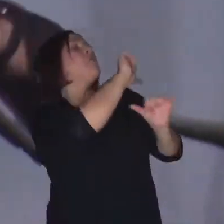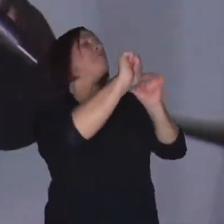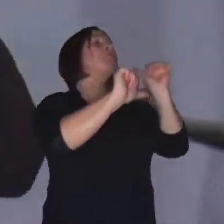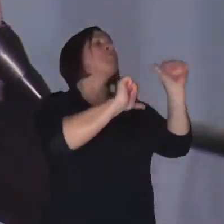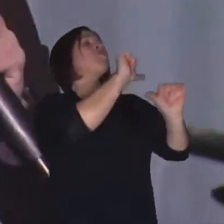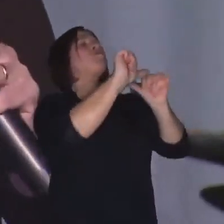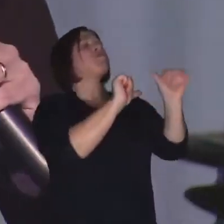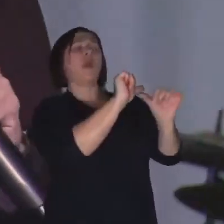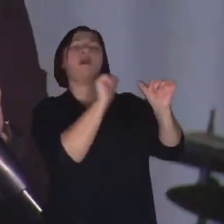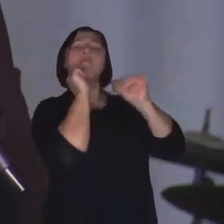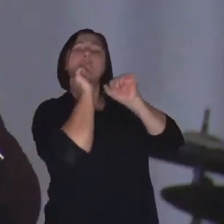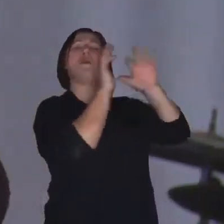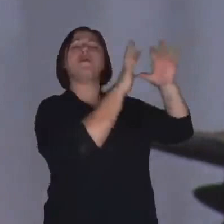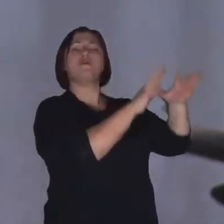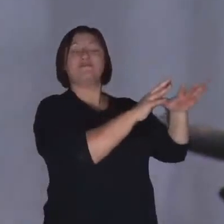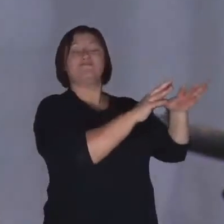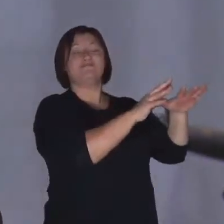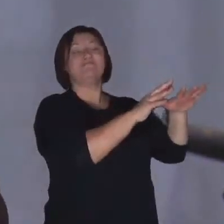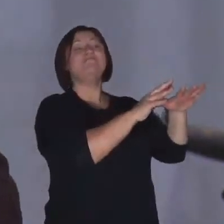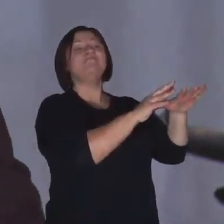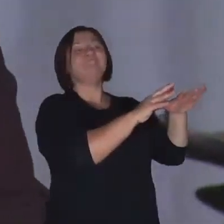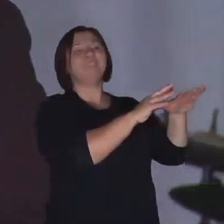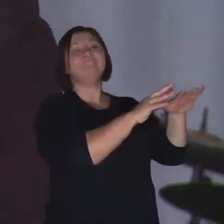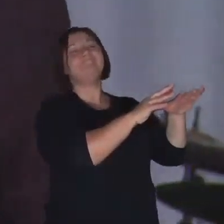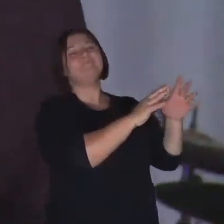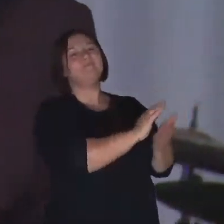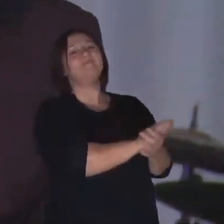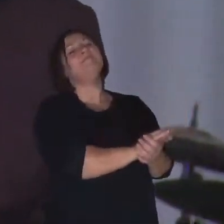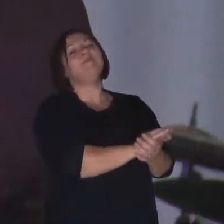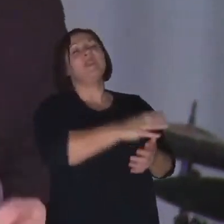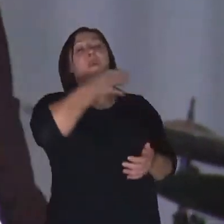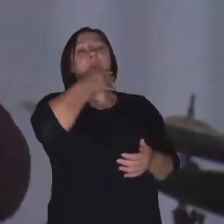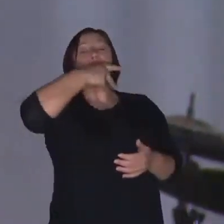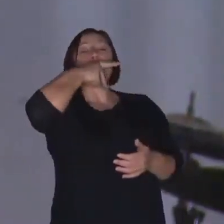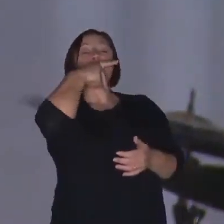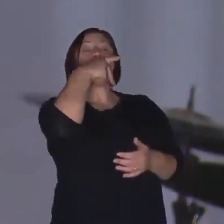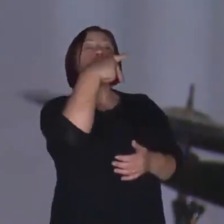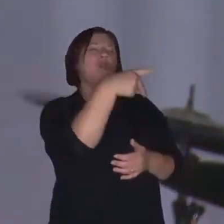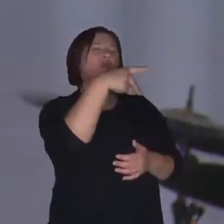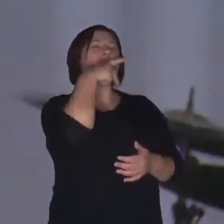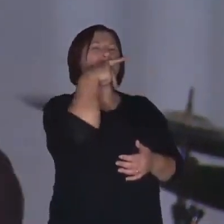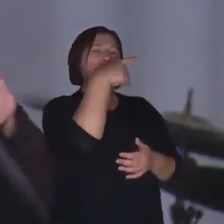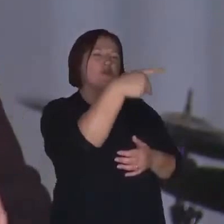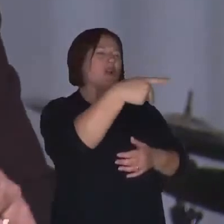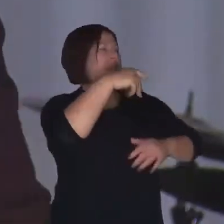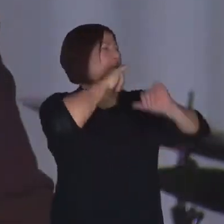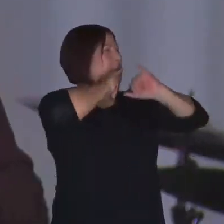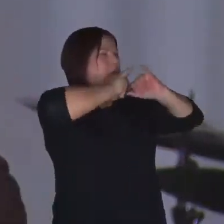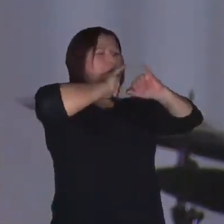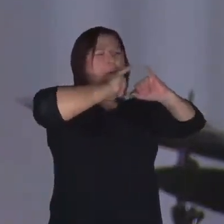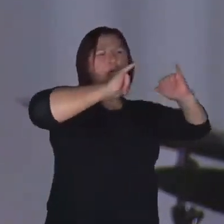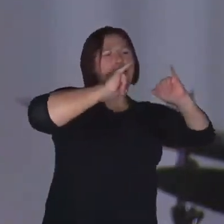Ou seja, enquanto que os falsos profetas estavam dizendo que o fato deles estarem na Babilônia faria da